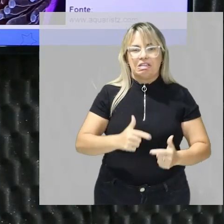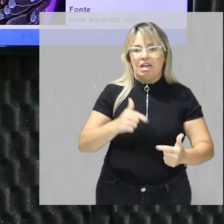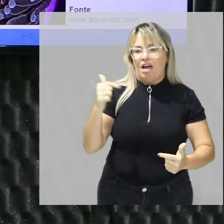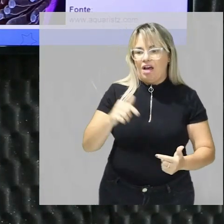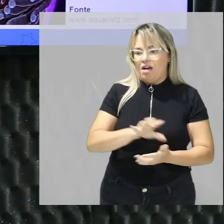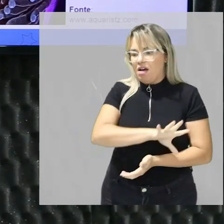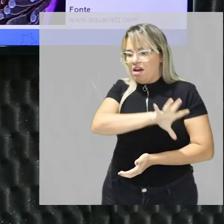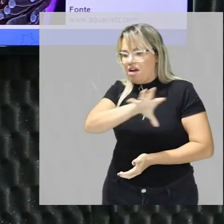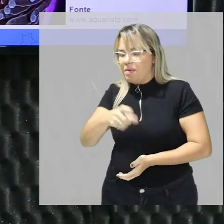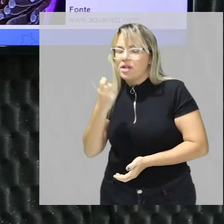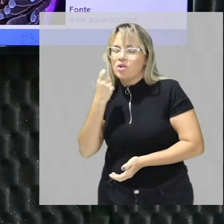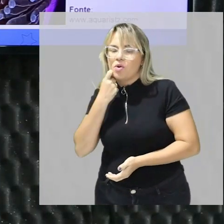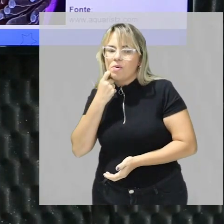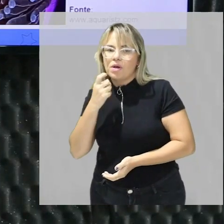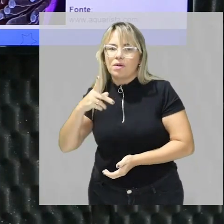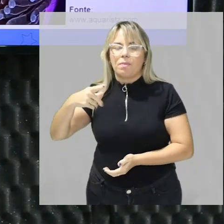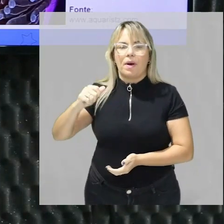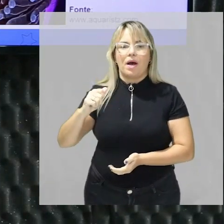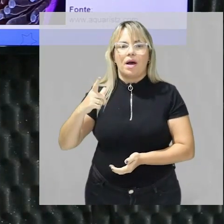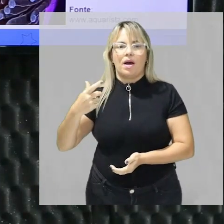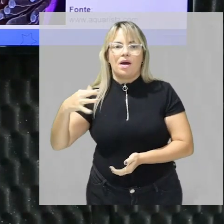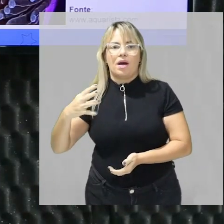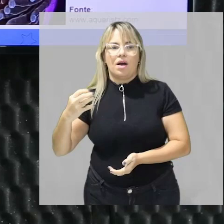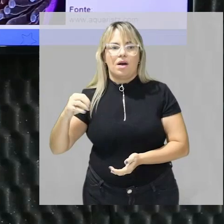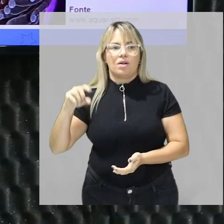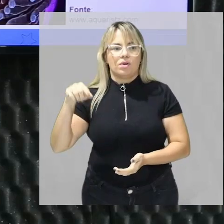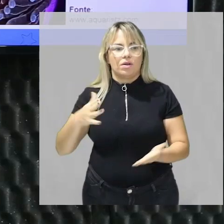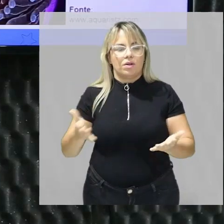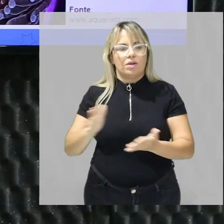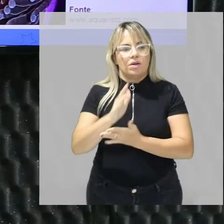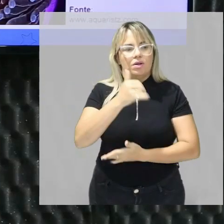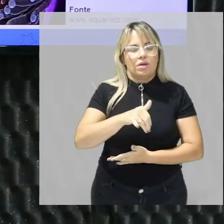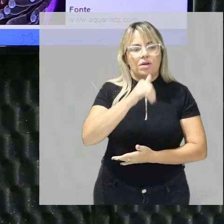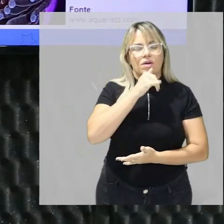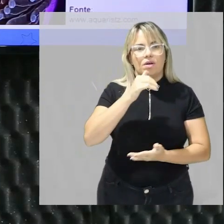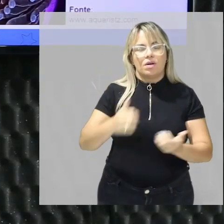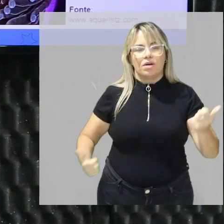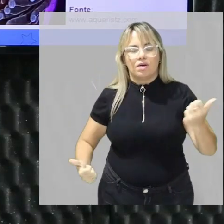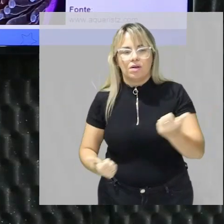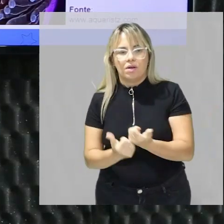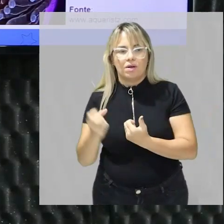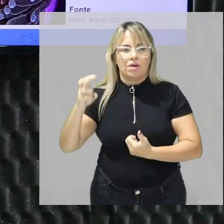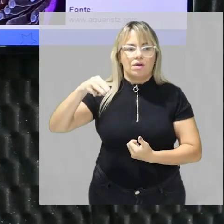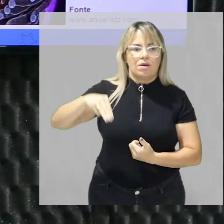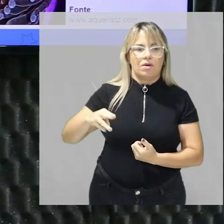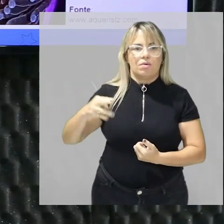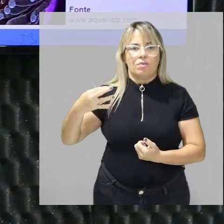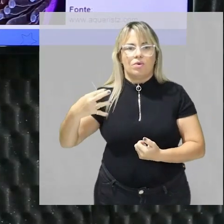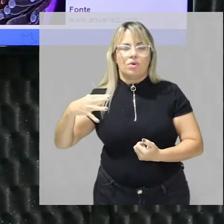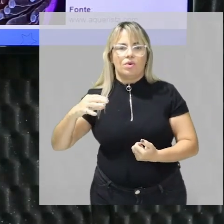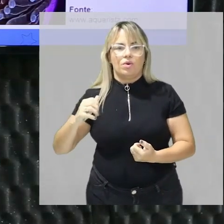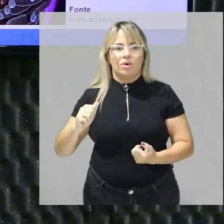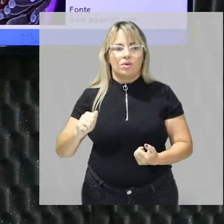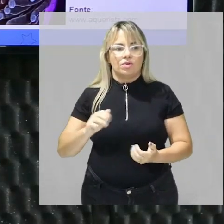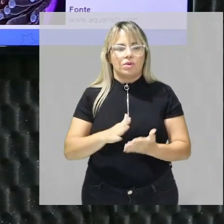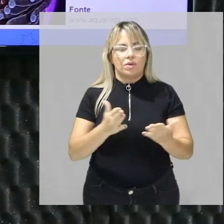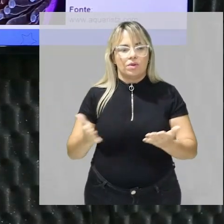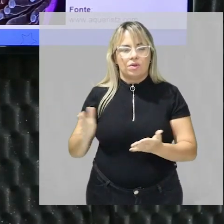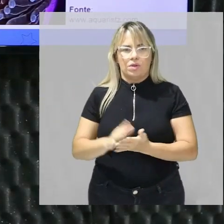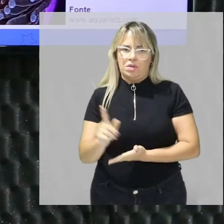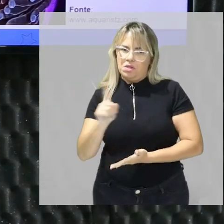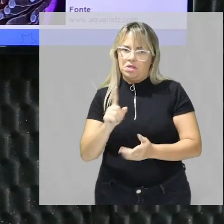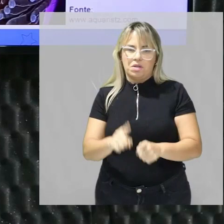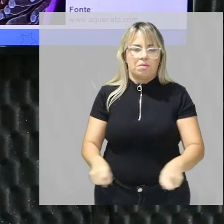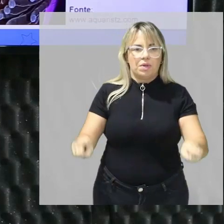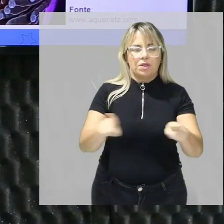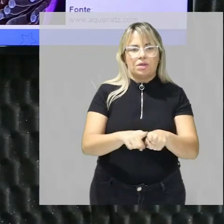do peixe palhaço. Então também é um exemplo de uma relação de ajuda mútua, né? Uma protocooperação. Também não é uma relação obrigatória,